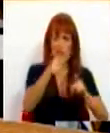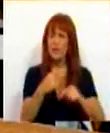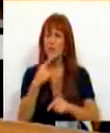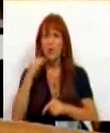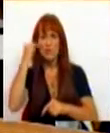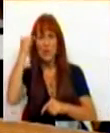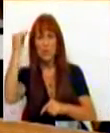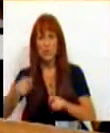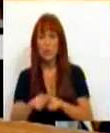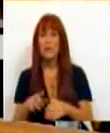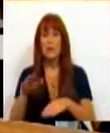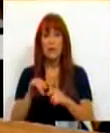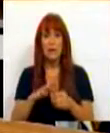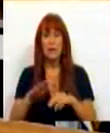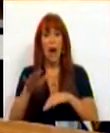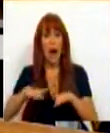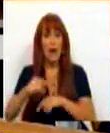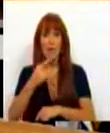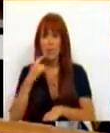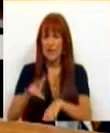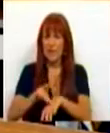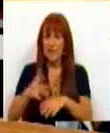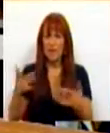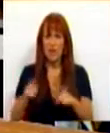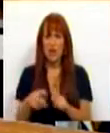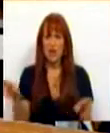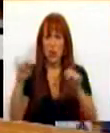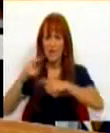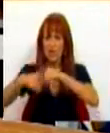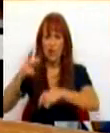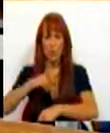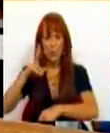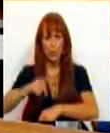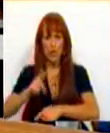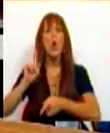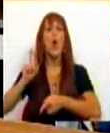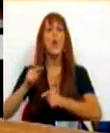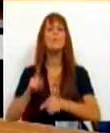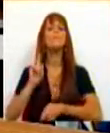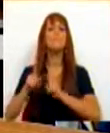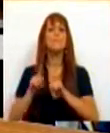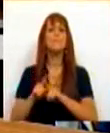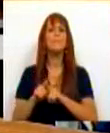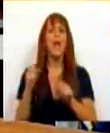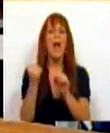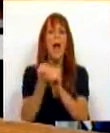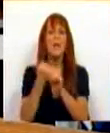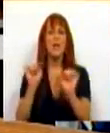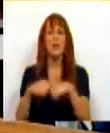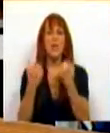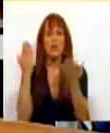muito particularmente, por fazê-lo numa área que é muito sensível às novas gerações de portugueses, que é justamente a ação social